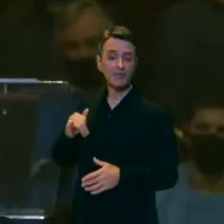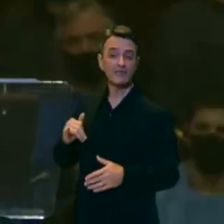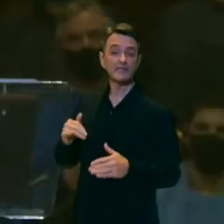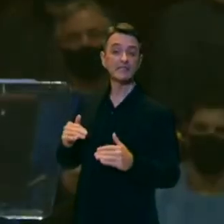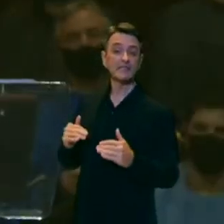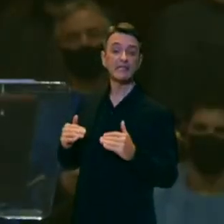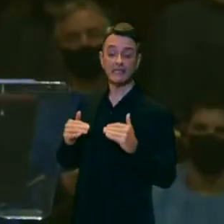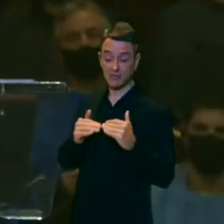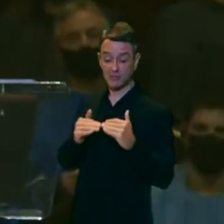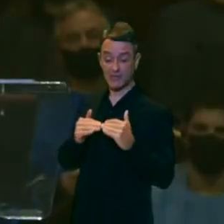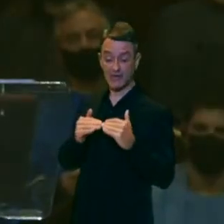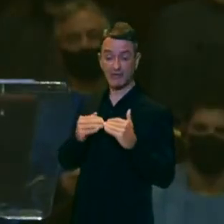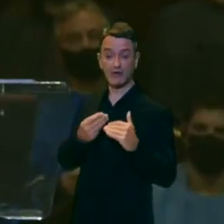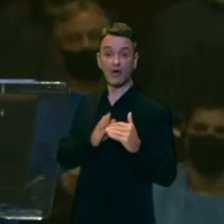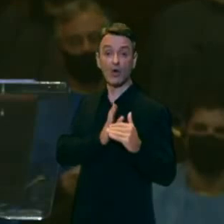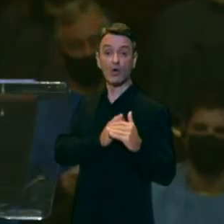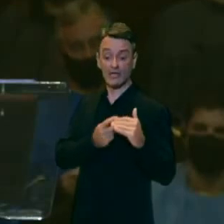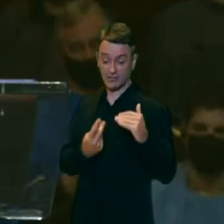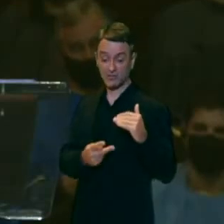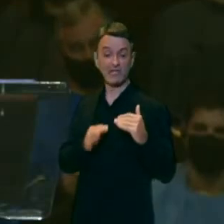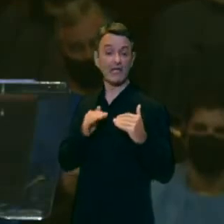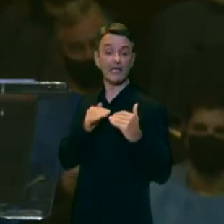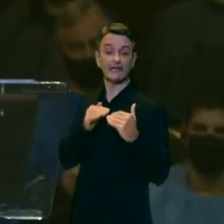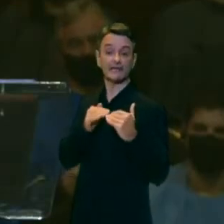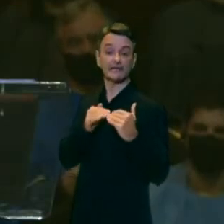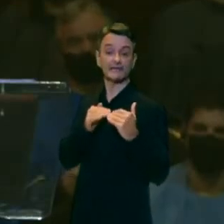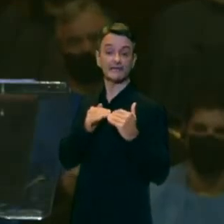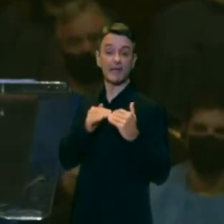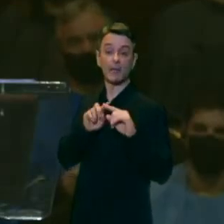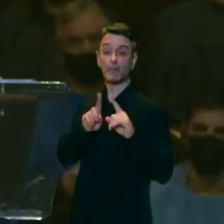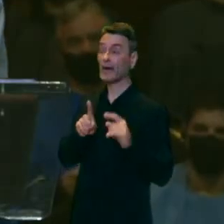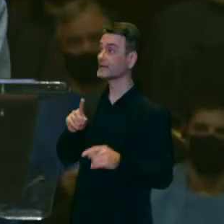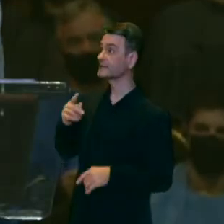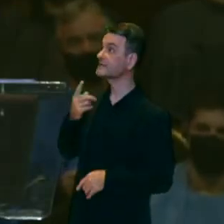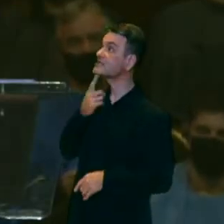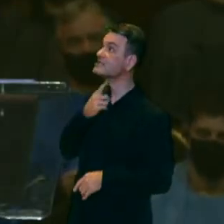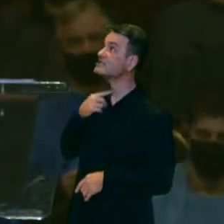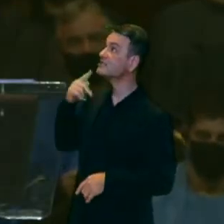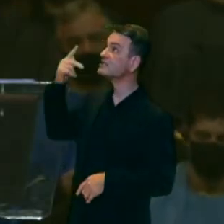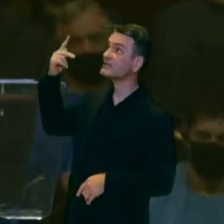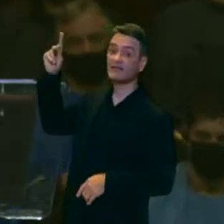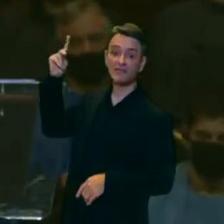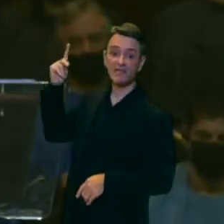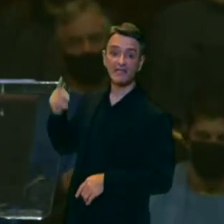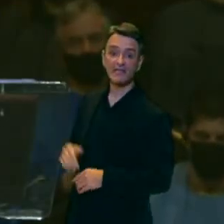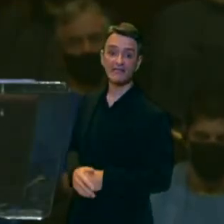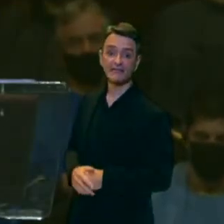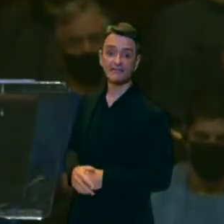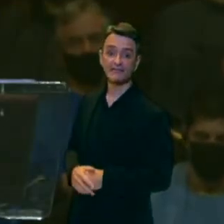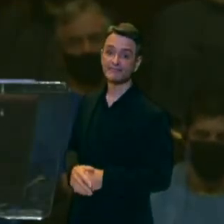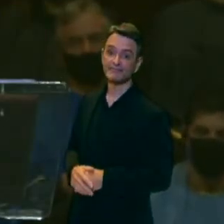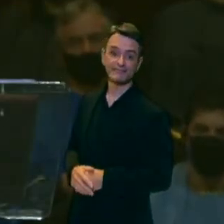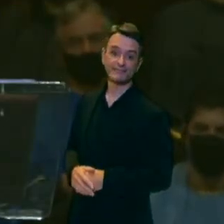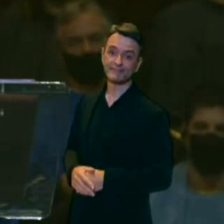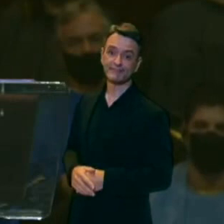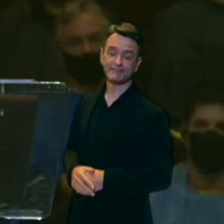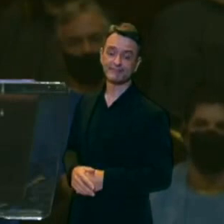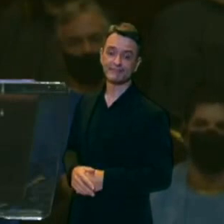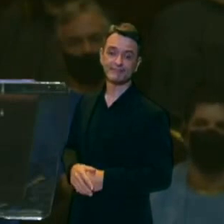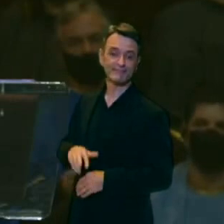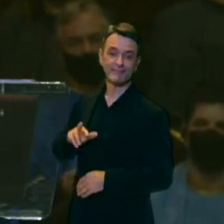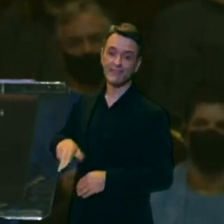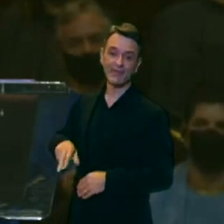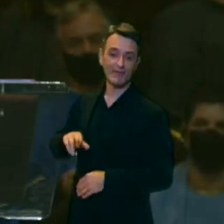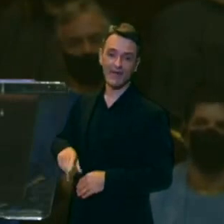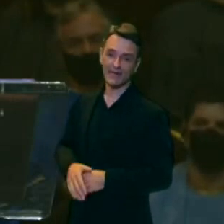coração deles e não com aquilo que era a vontade de Deus para a sua vida. E eles não só falavam aquilo que o povo